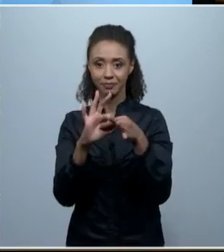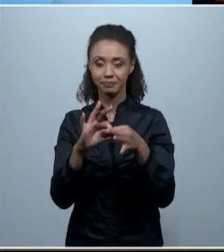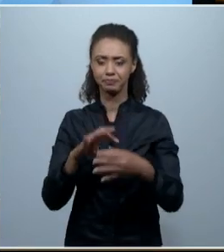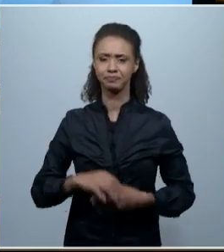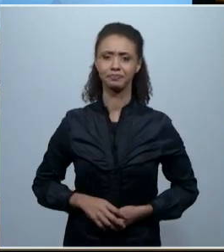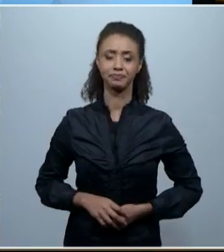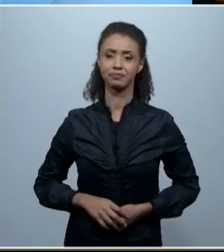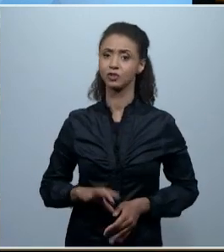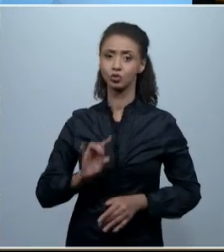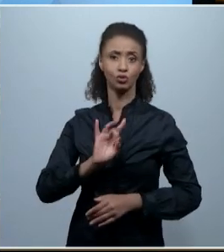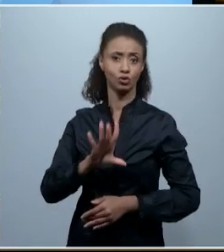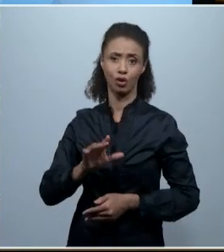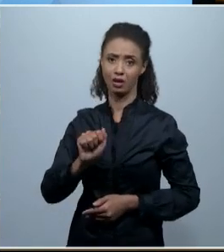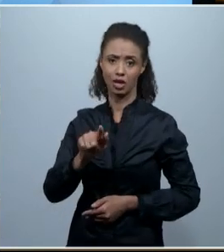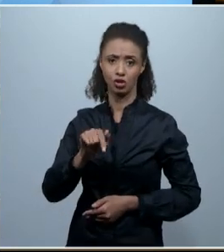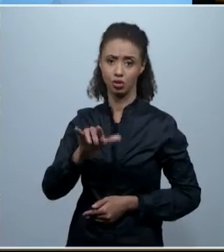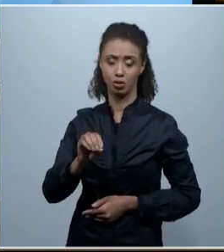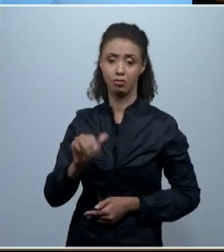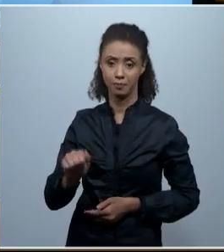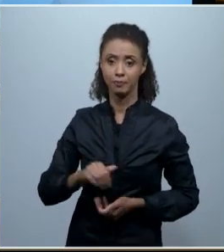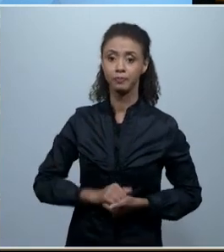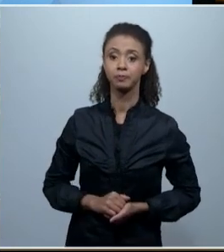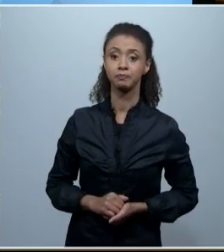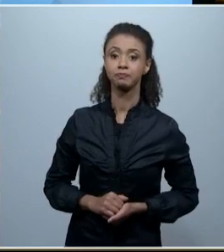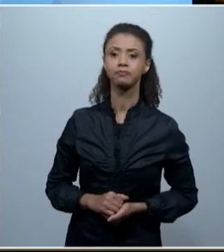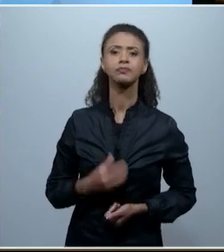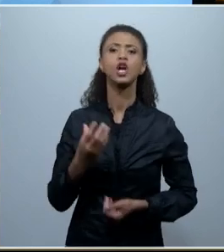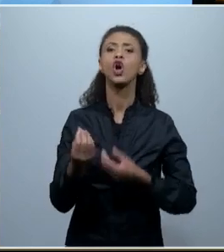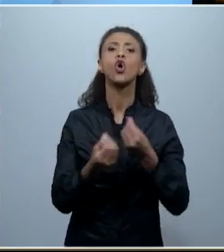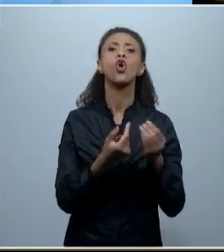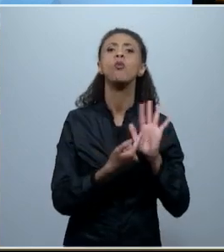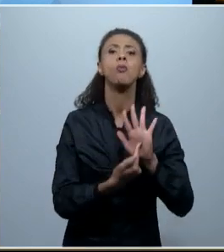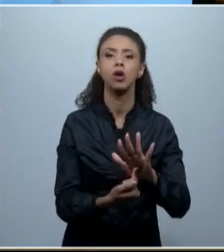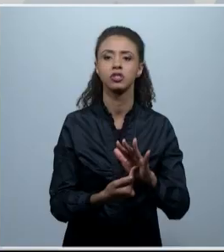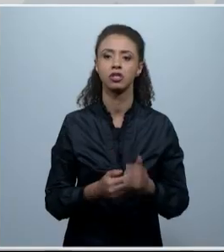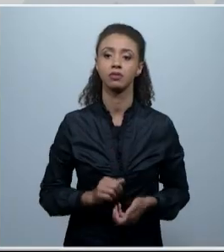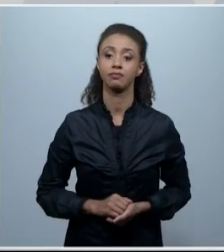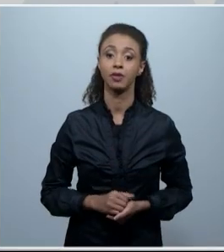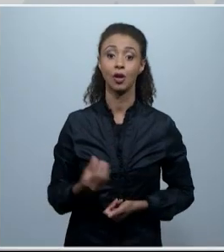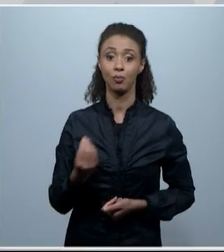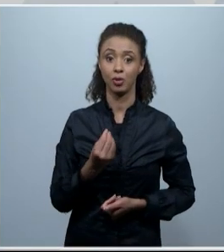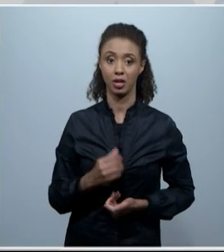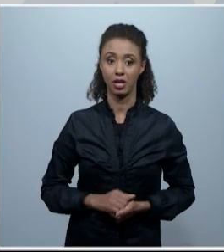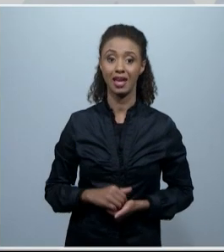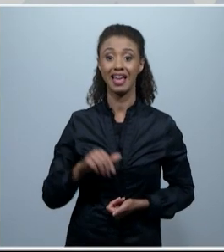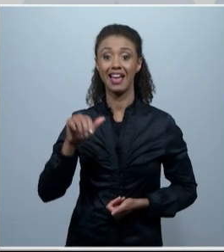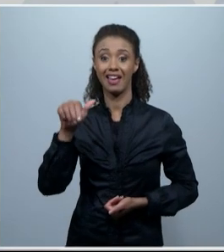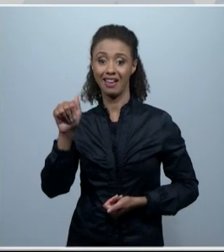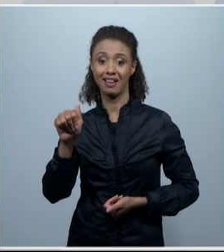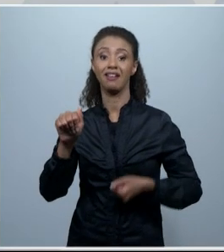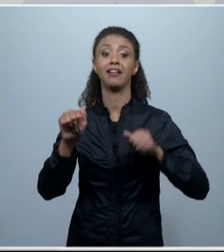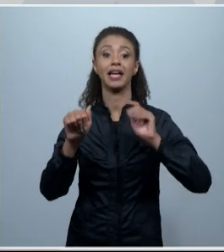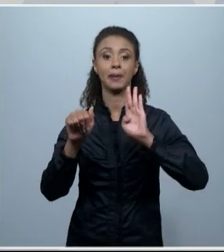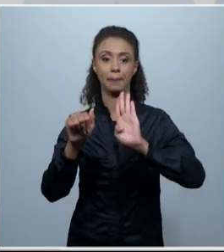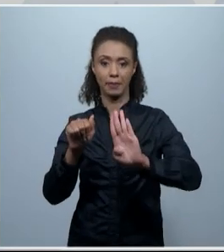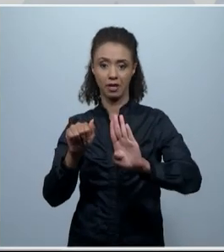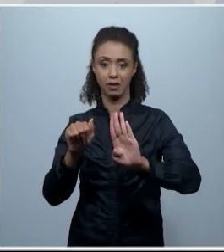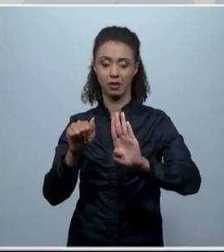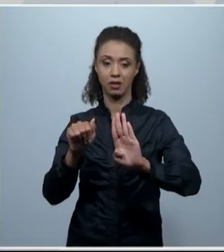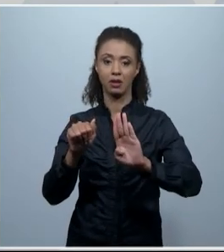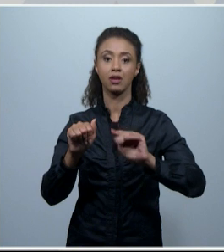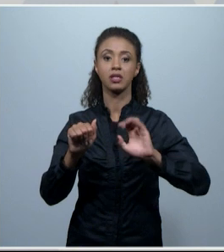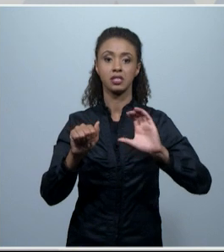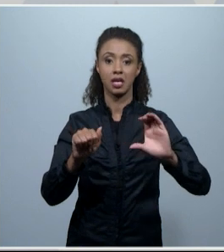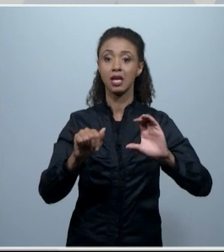a a demonstração é assim como como estes pontos abc não são colina e ares na hora que você intercepta a